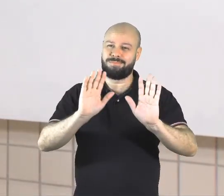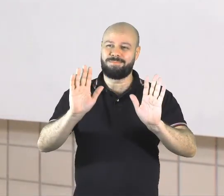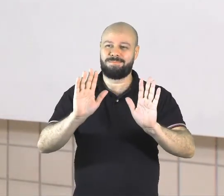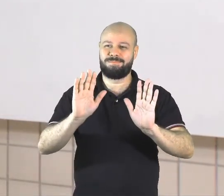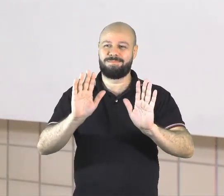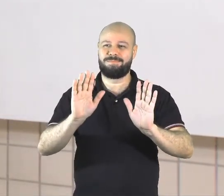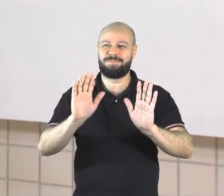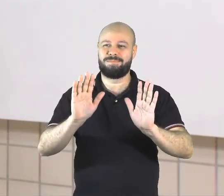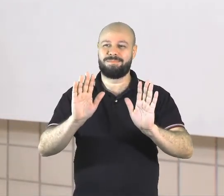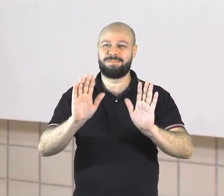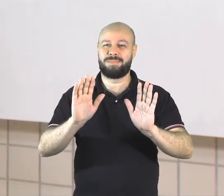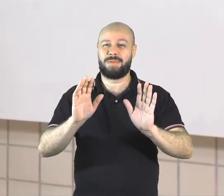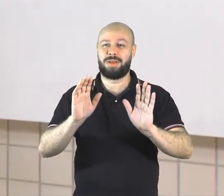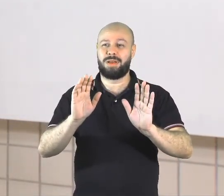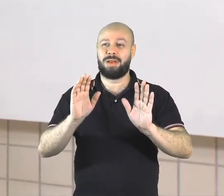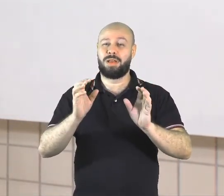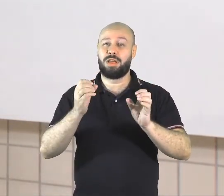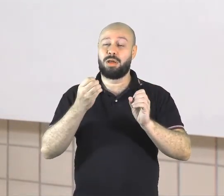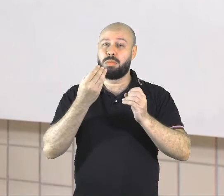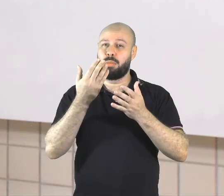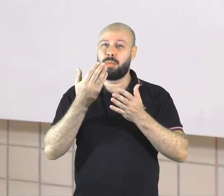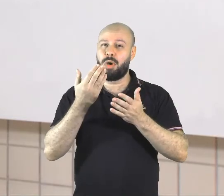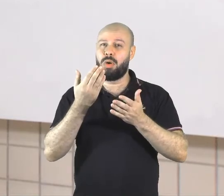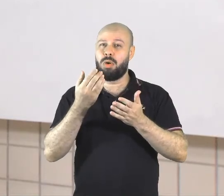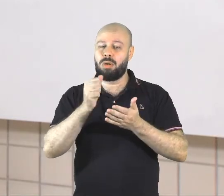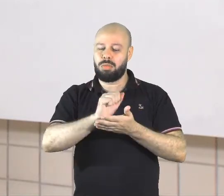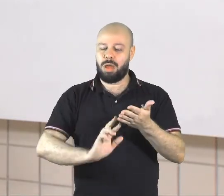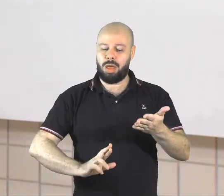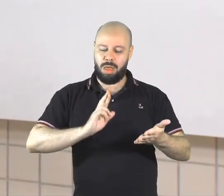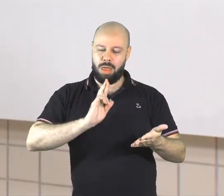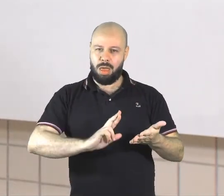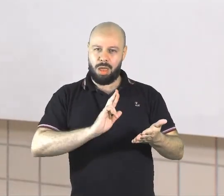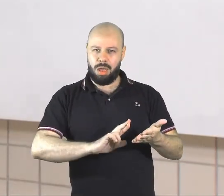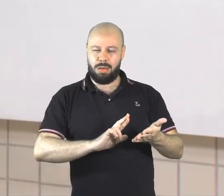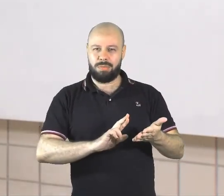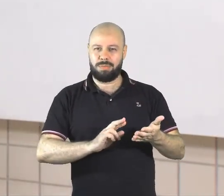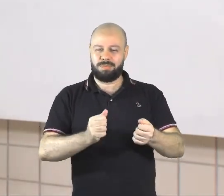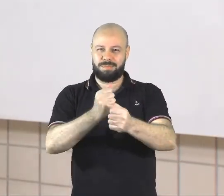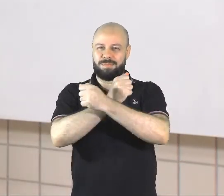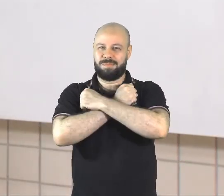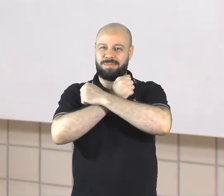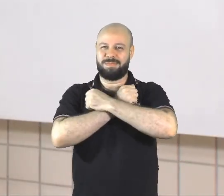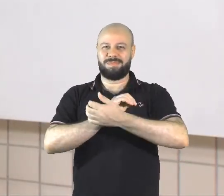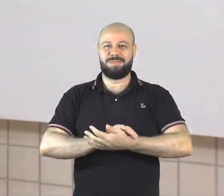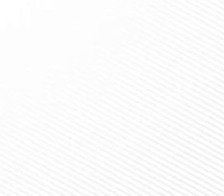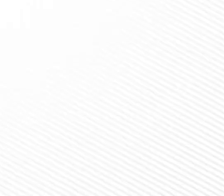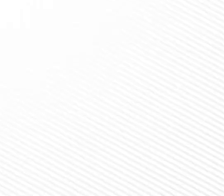boa resolução das atividades e um grande abraço.